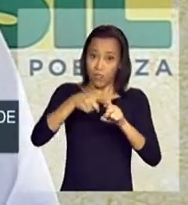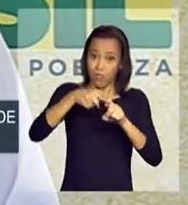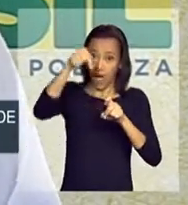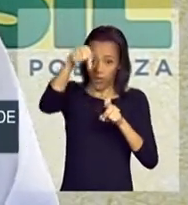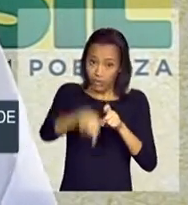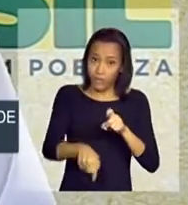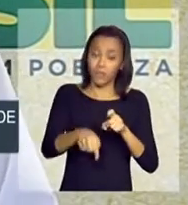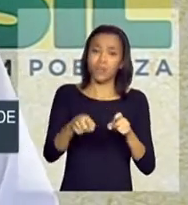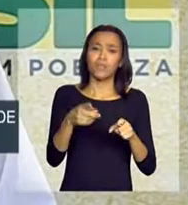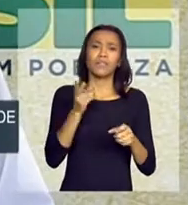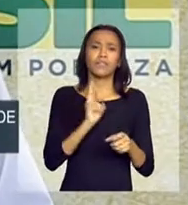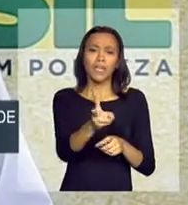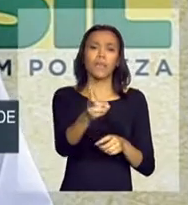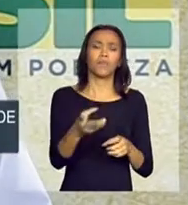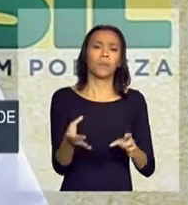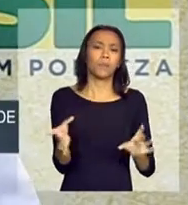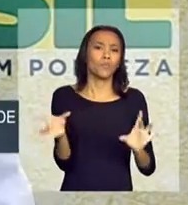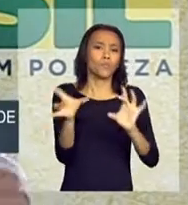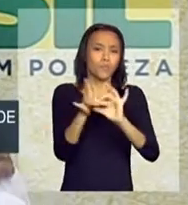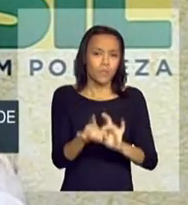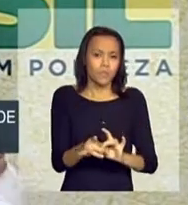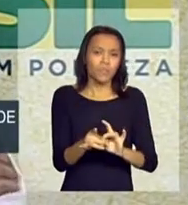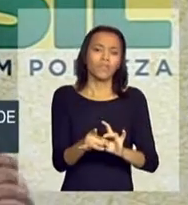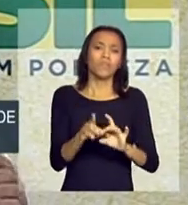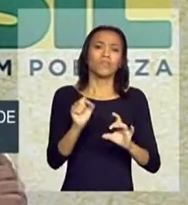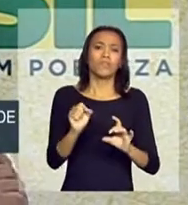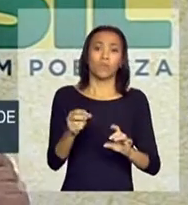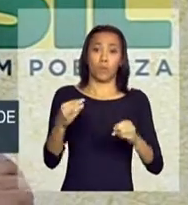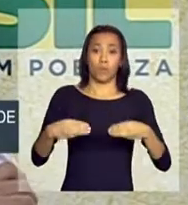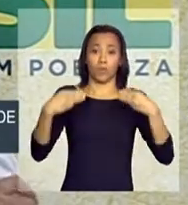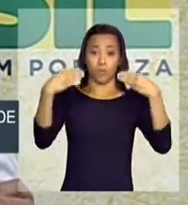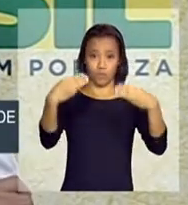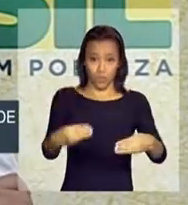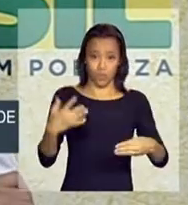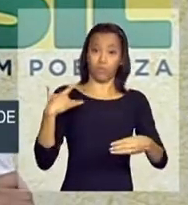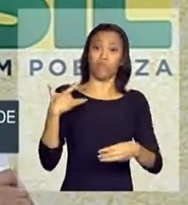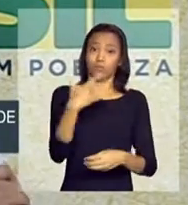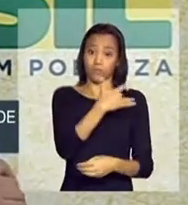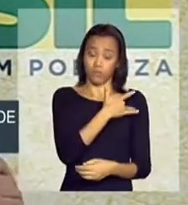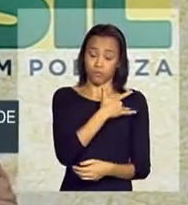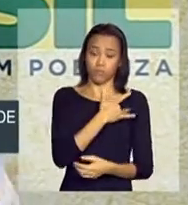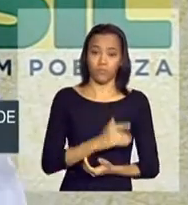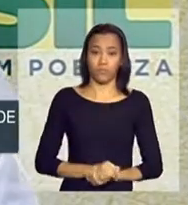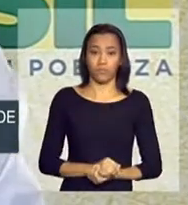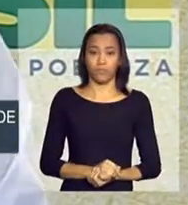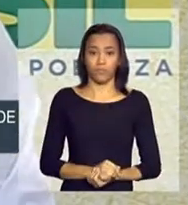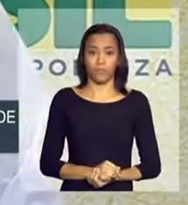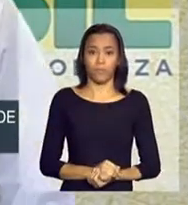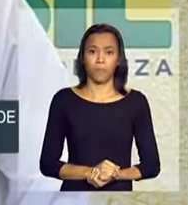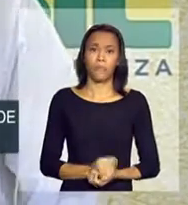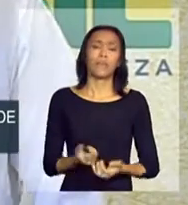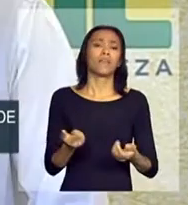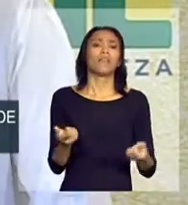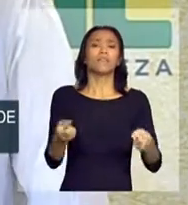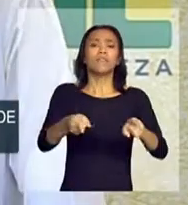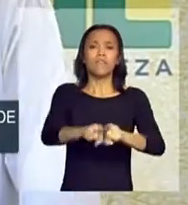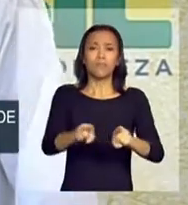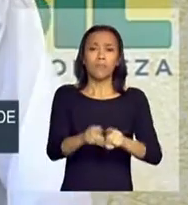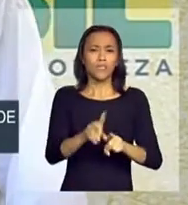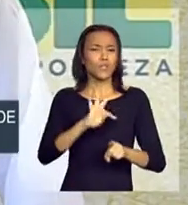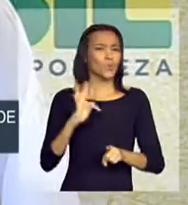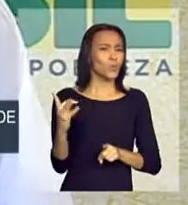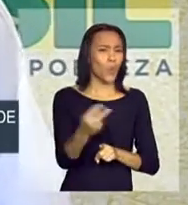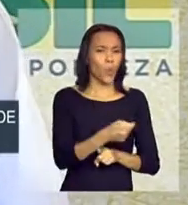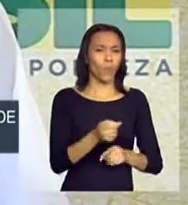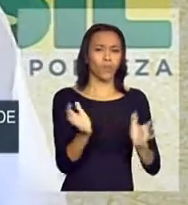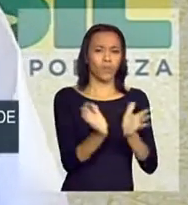Centralizado e perto da escola com vocês com essa parceria com o Ministério da Saúde é também toda